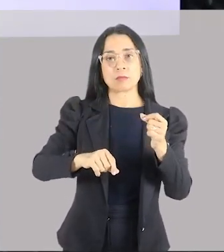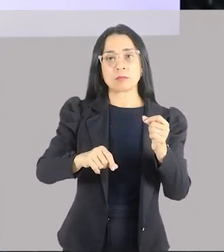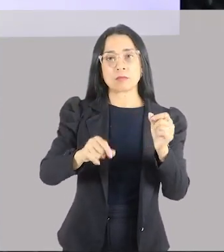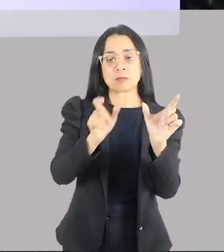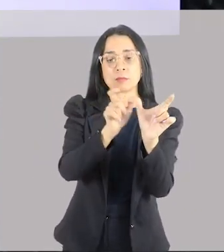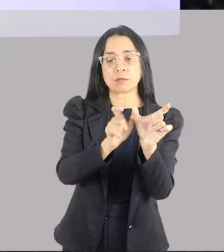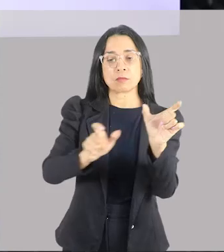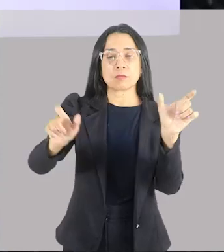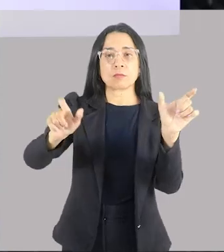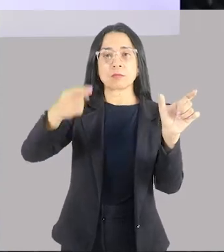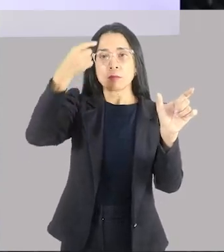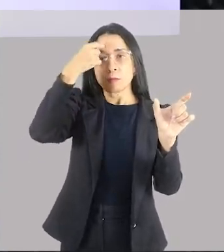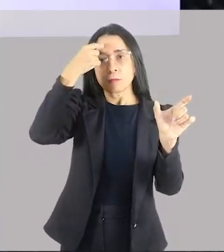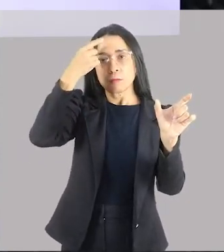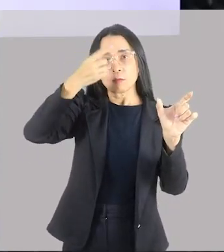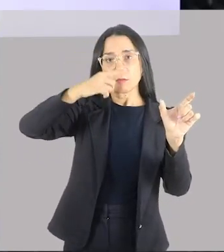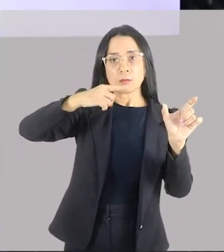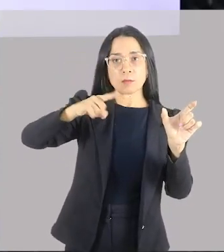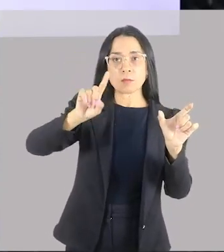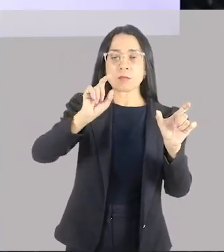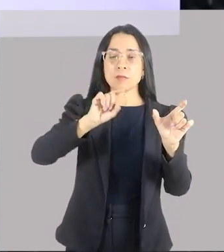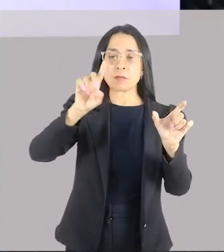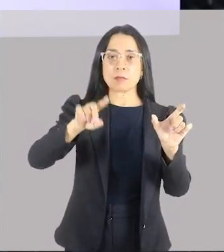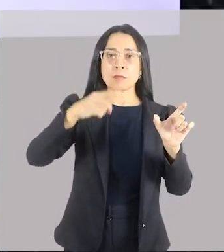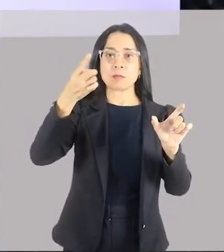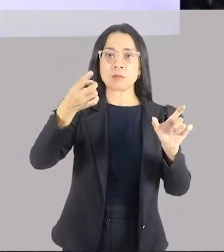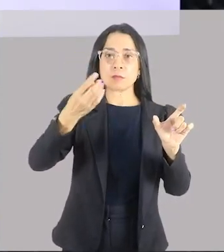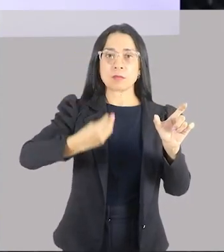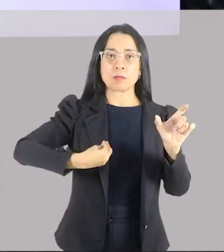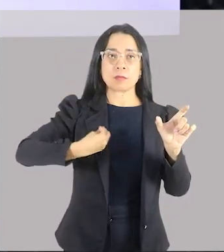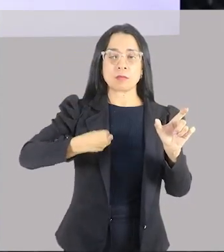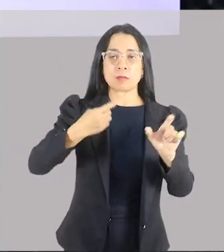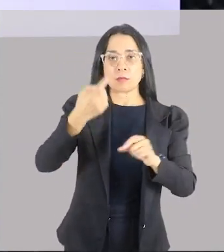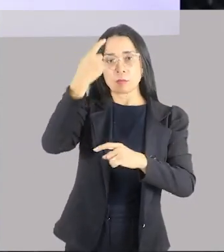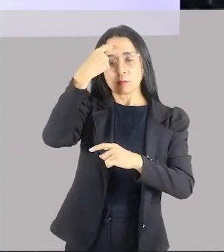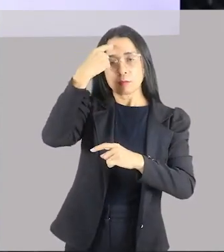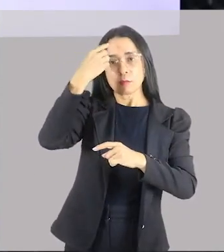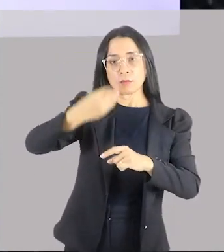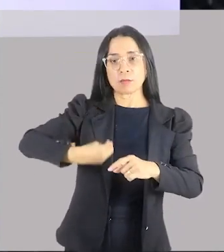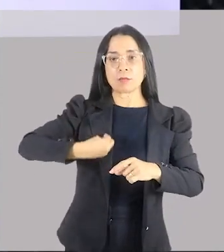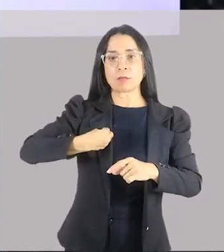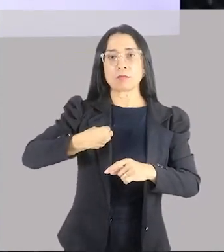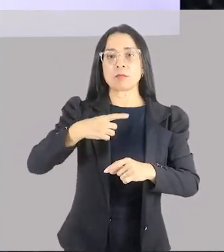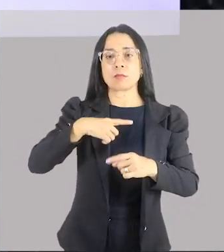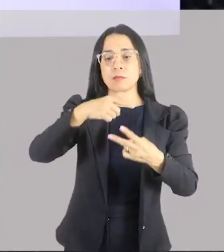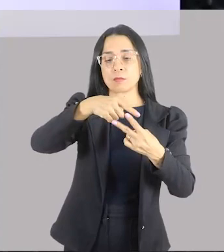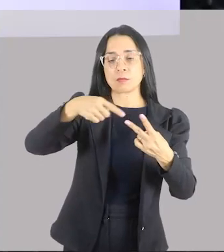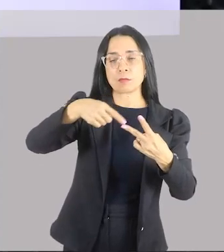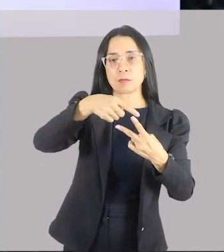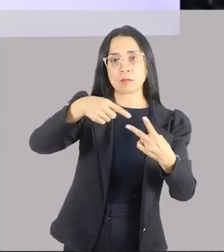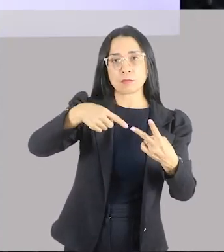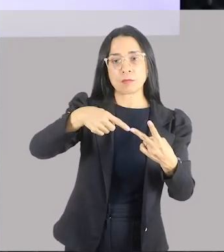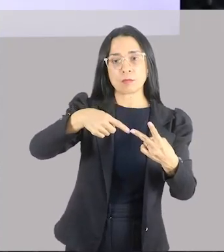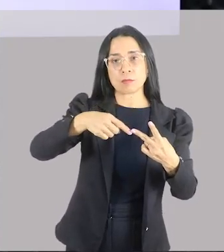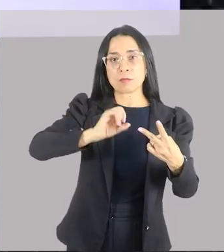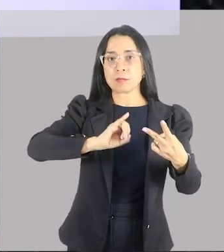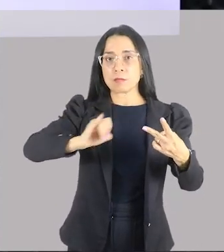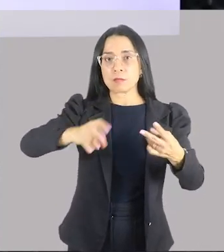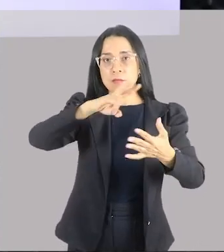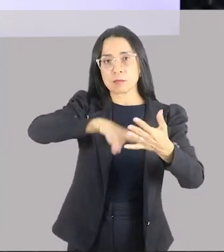logo existo, certo? Pensamento, existência. Você tem ali um dualismo. Mas se você ler